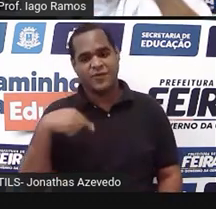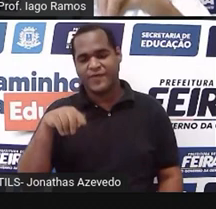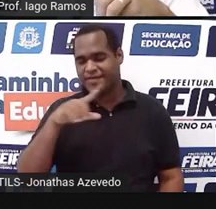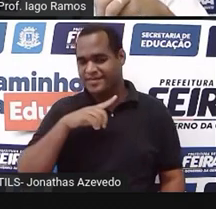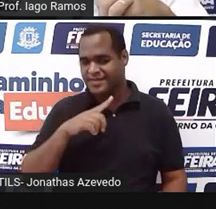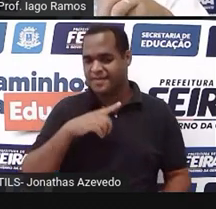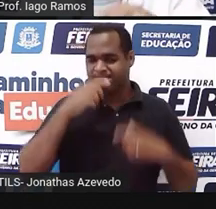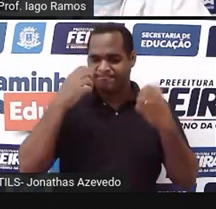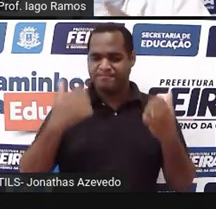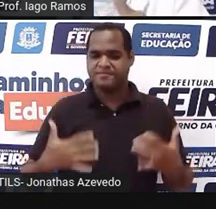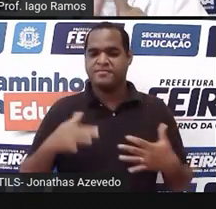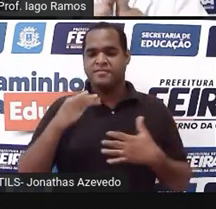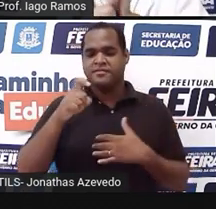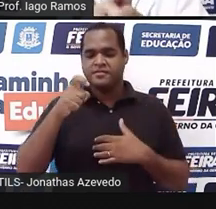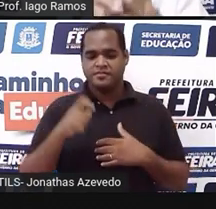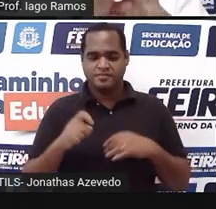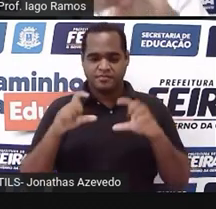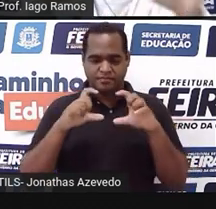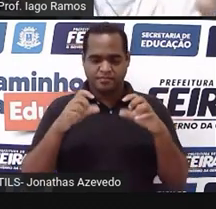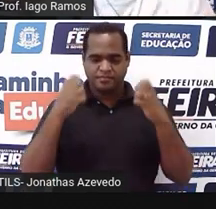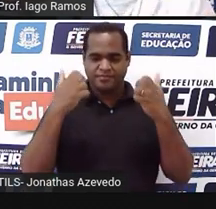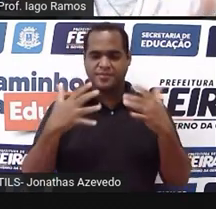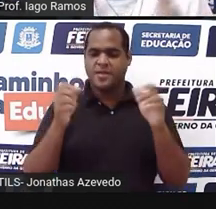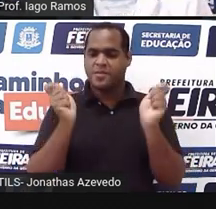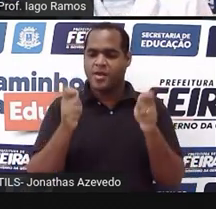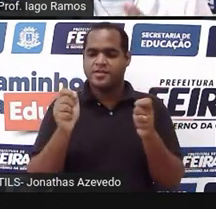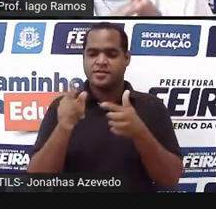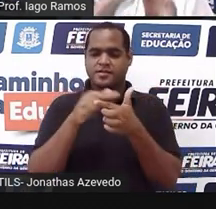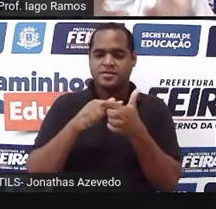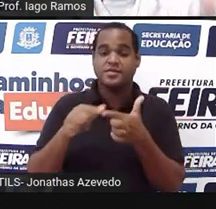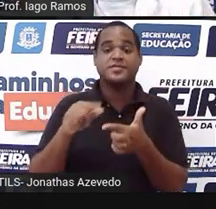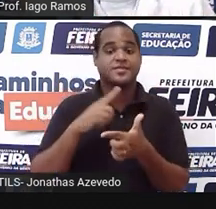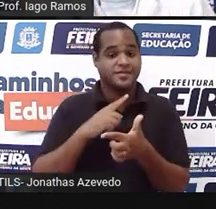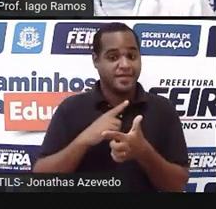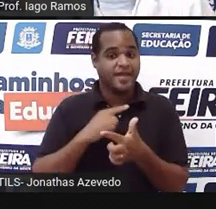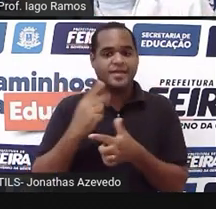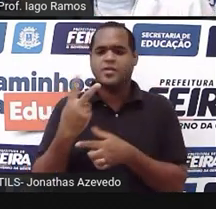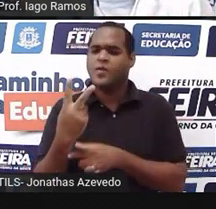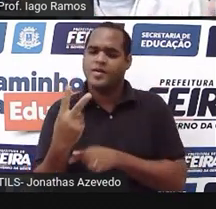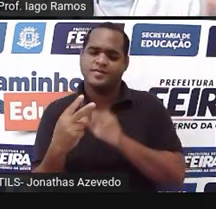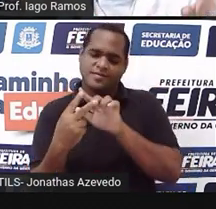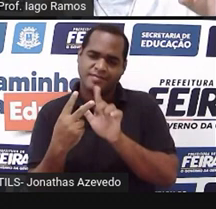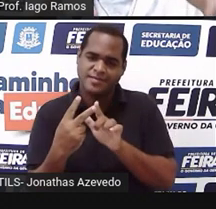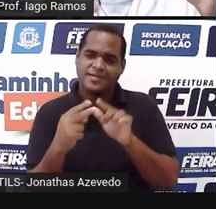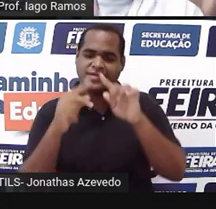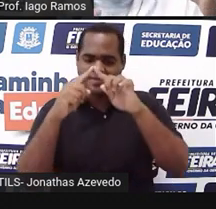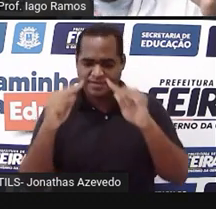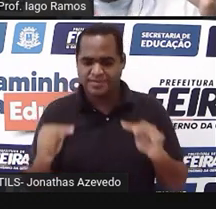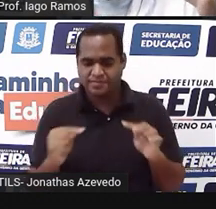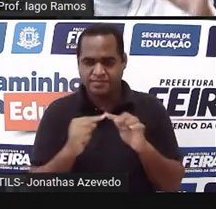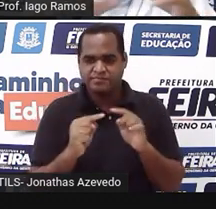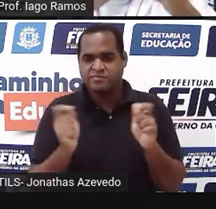nessa fórmula nessa expressão a gente pensou e dividir o trapézio em dois triângulos tão